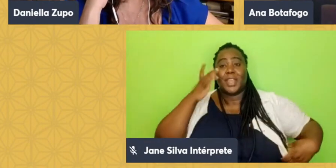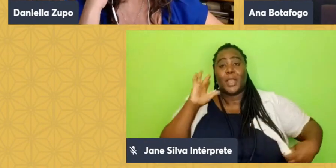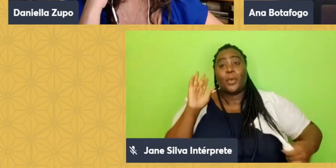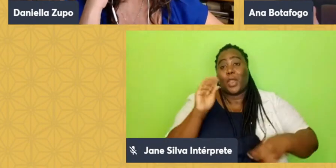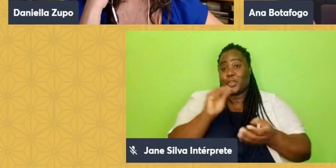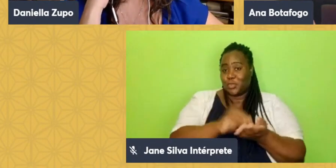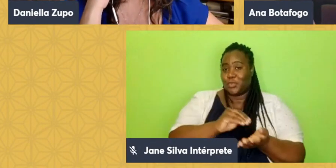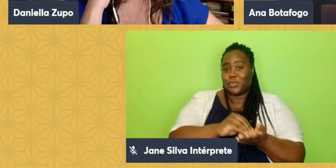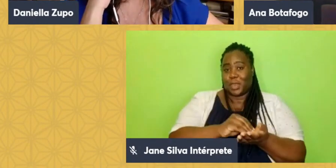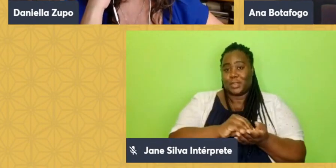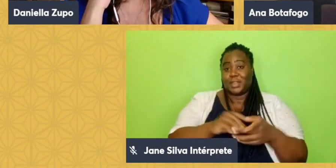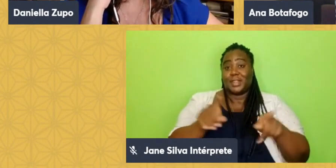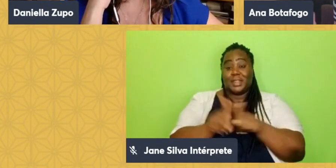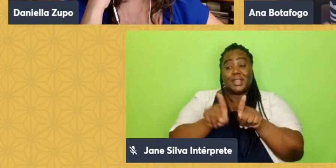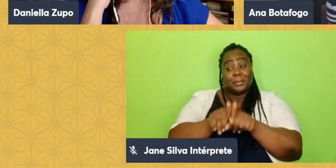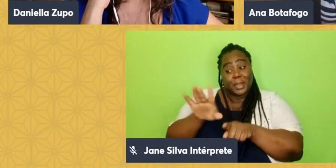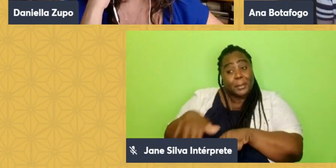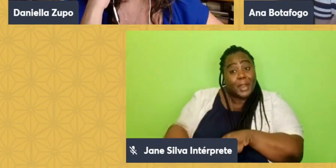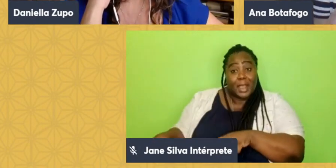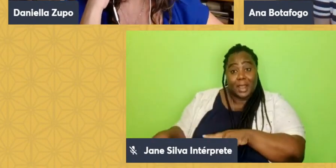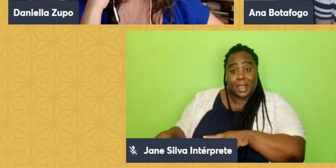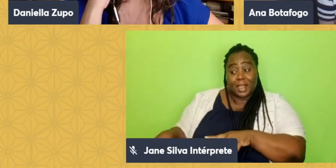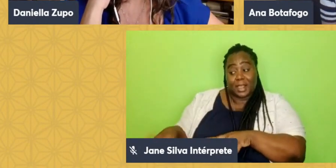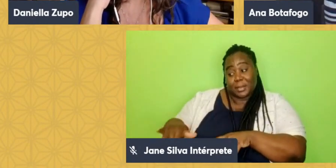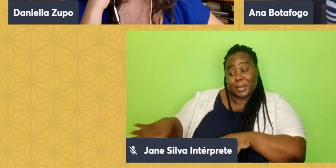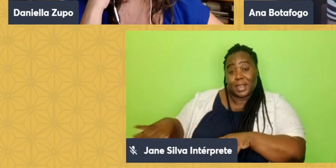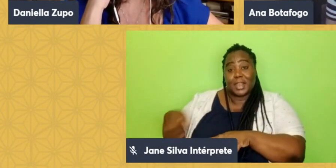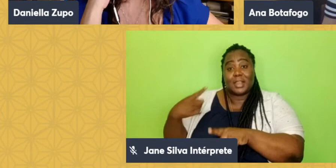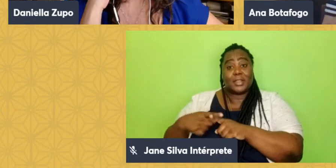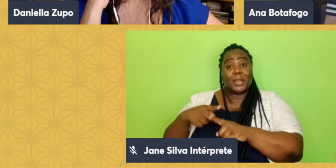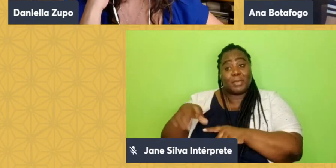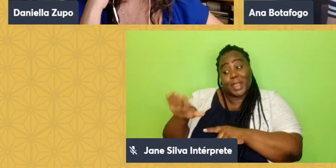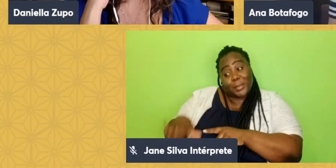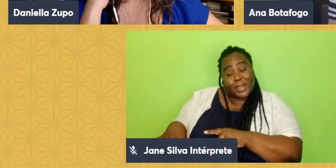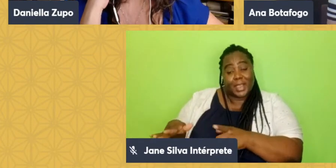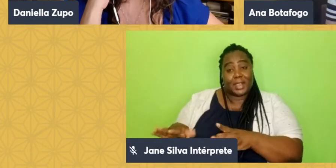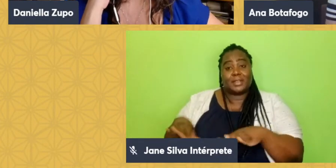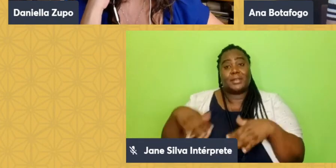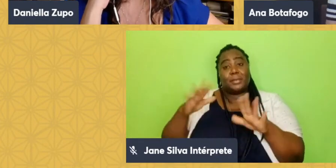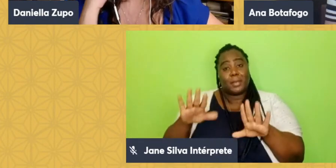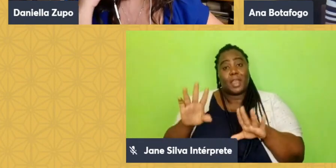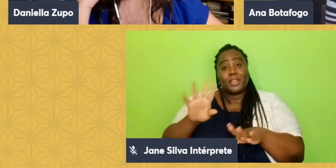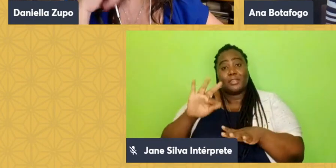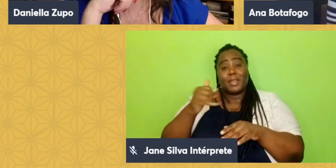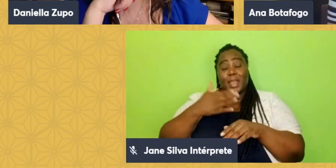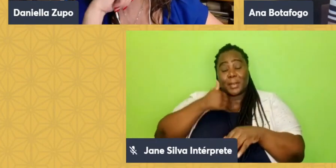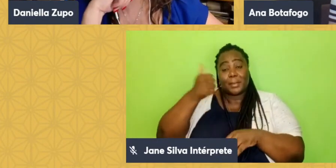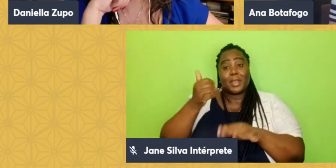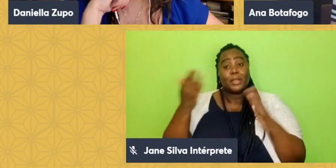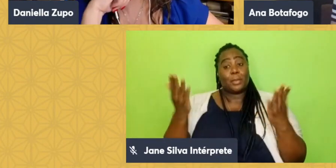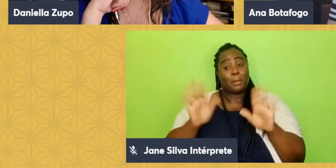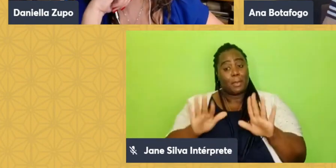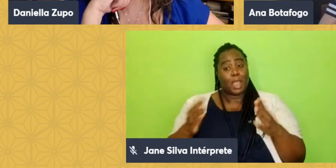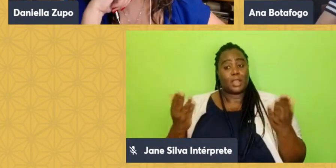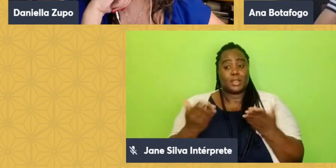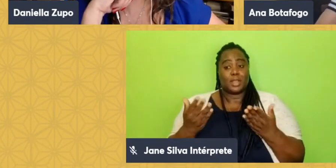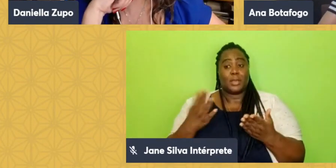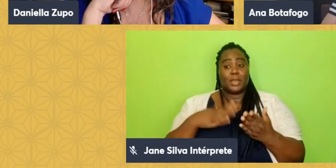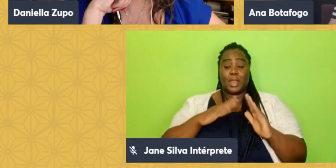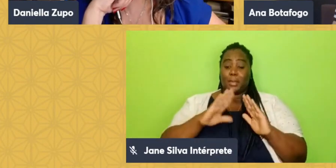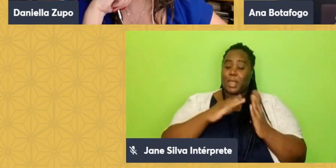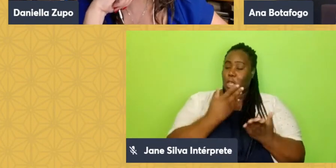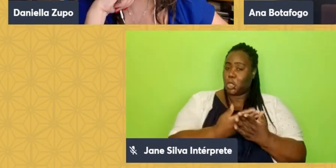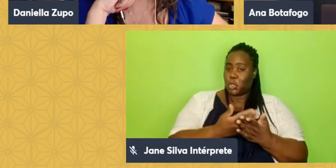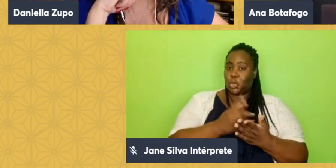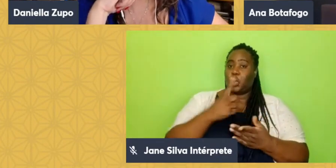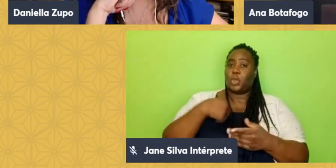isso faz falta sobretudo para criança né para criança muito pequena mas acho que vamos melhorar mas por enquanto na minha escola